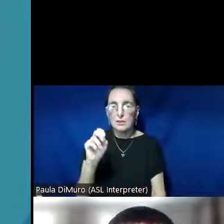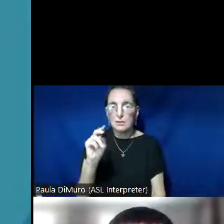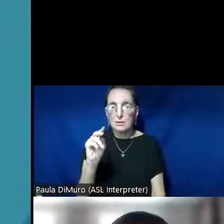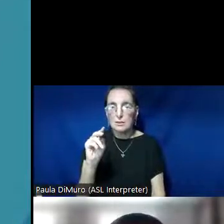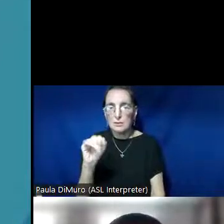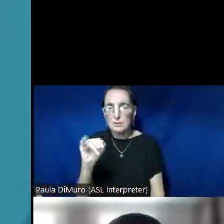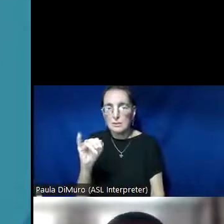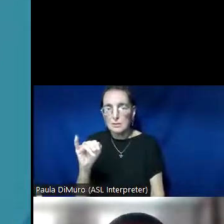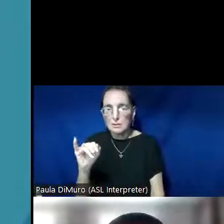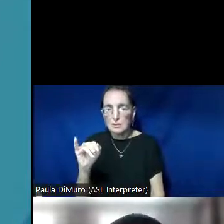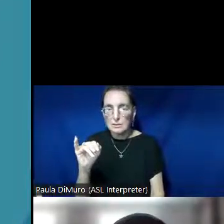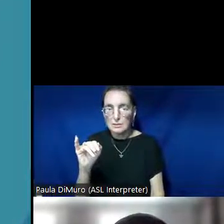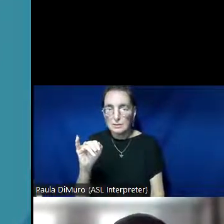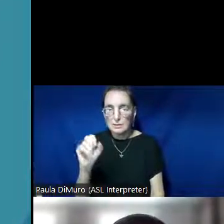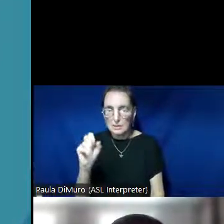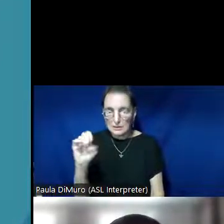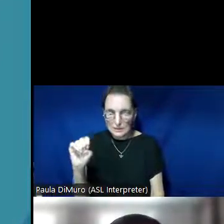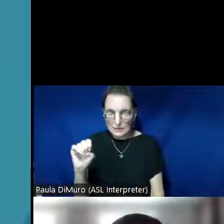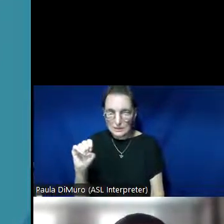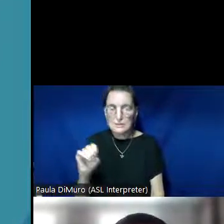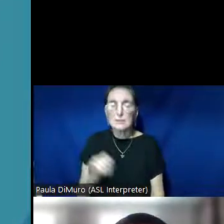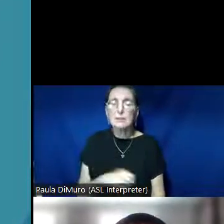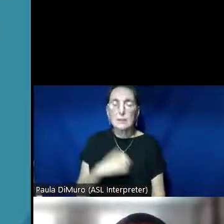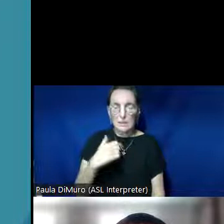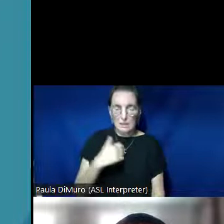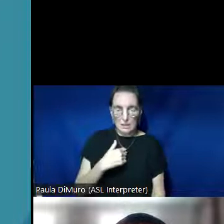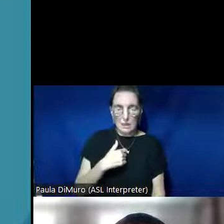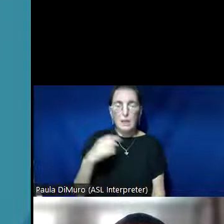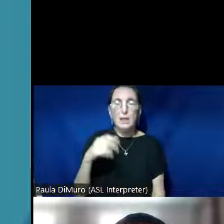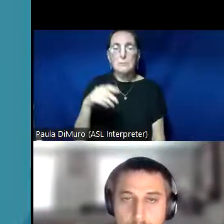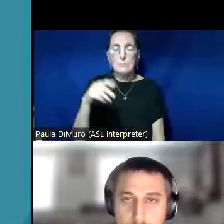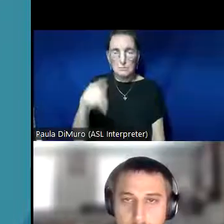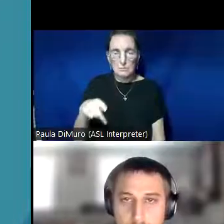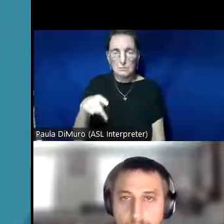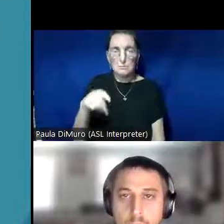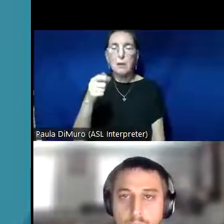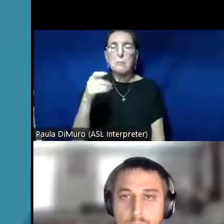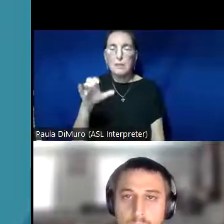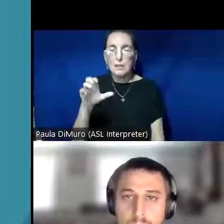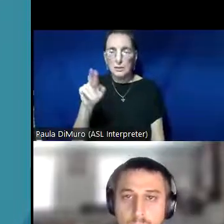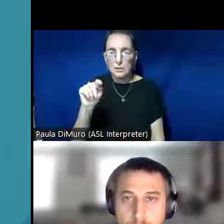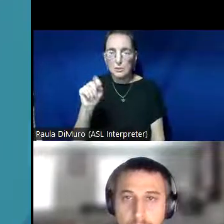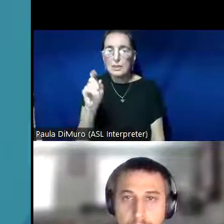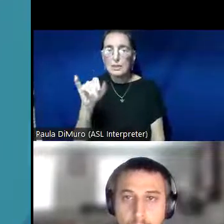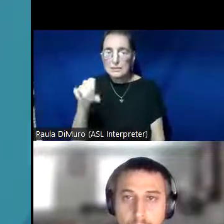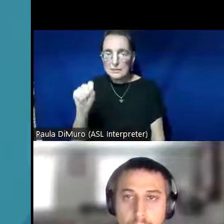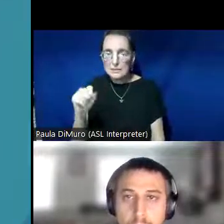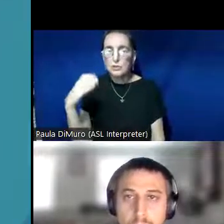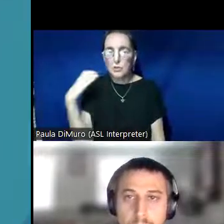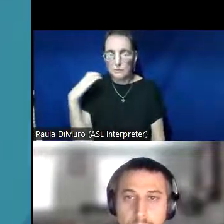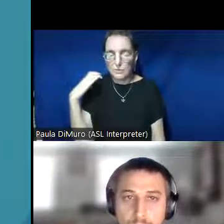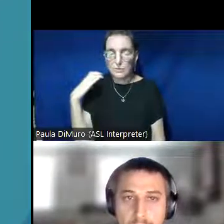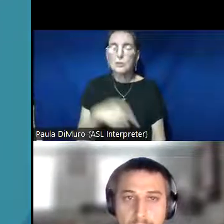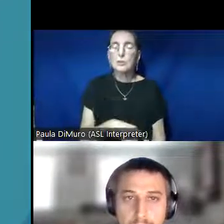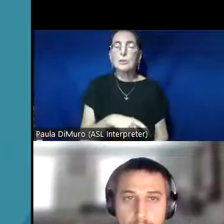Obrigada, Danine. Mais um beijinho na minha Scott Siegel, Lico, Departamento de Utilidades Públicas.